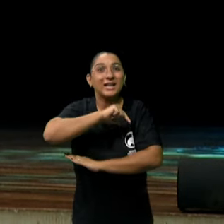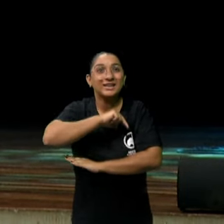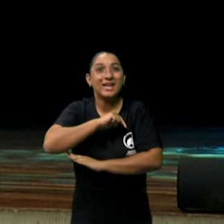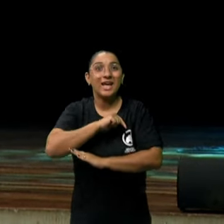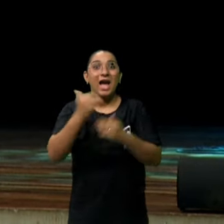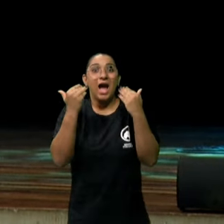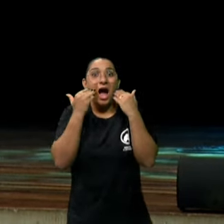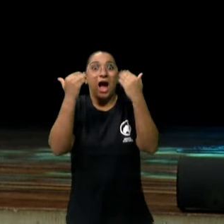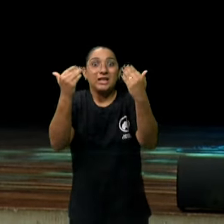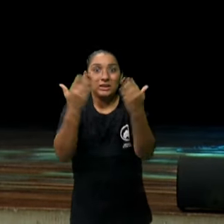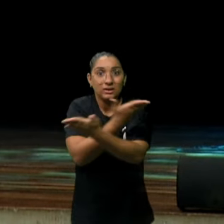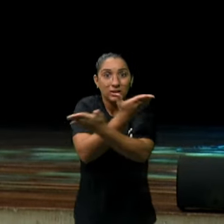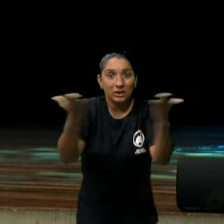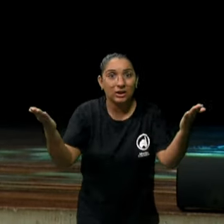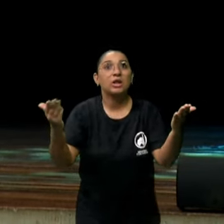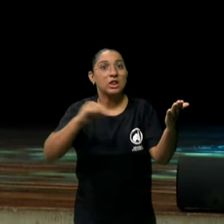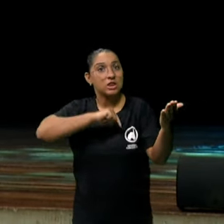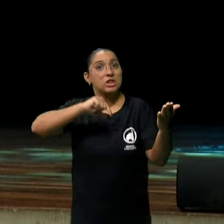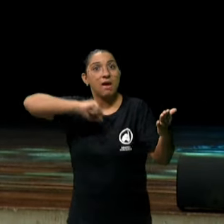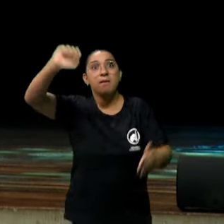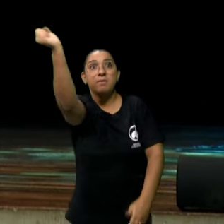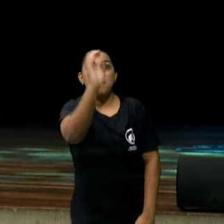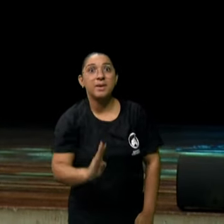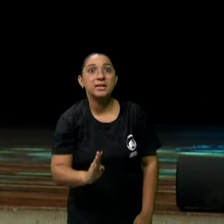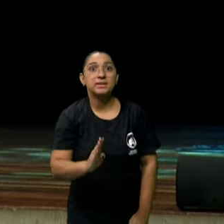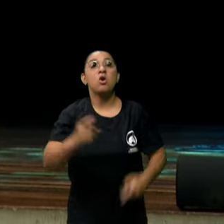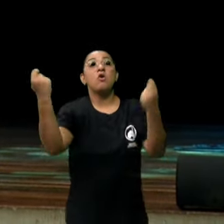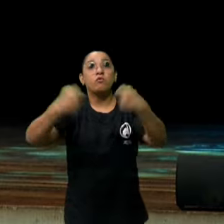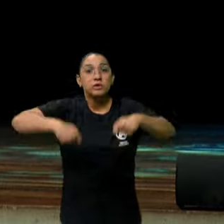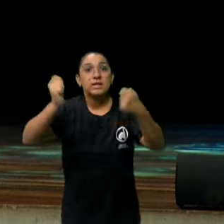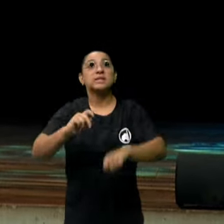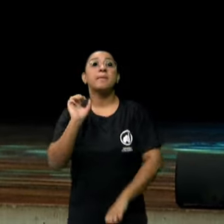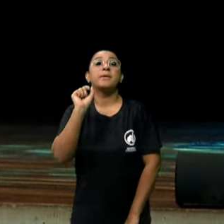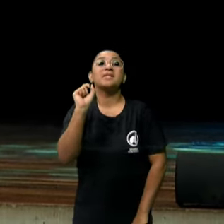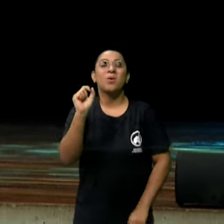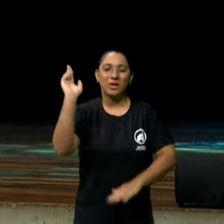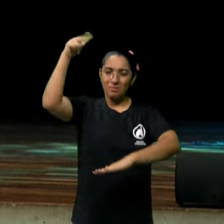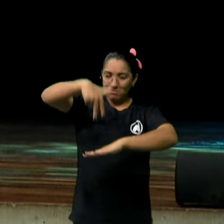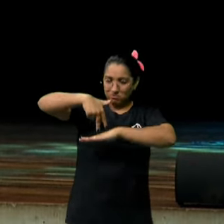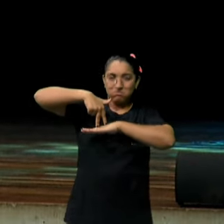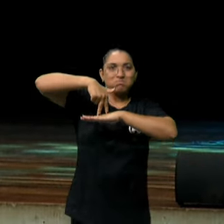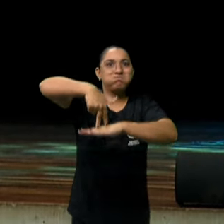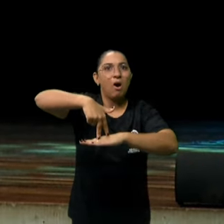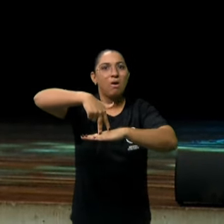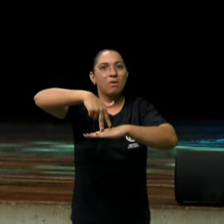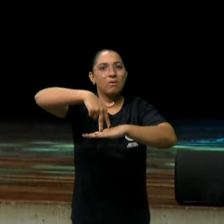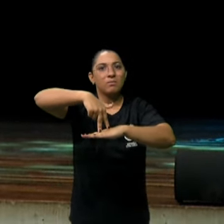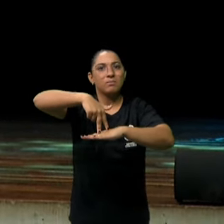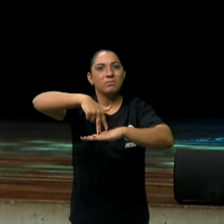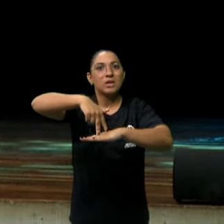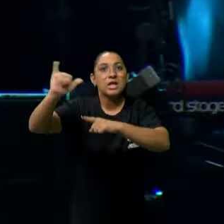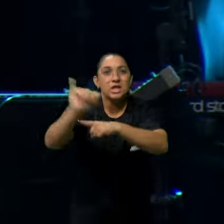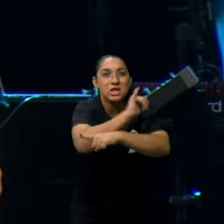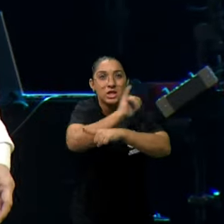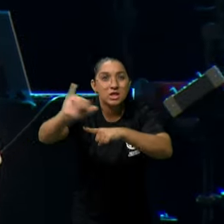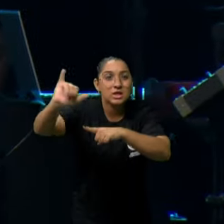vão suplicar Apóstolos tomem a sua posição de guerra com uma estratégia